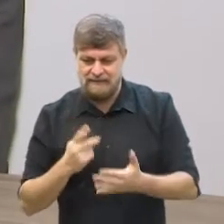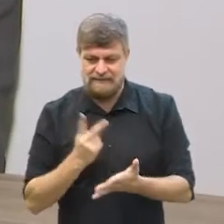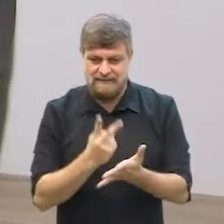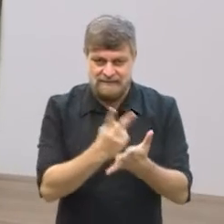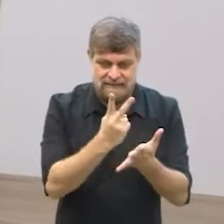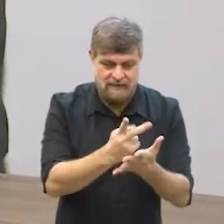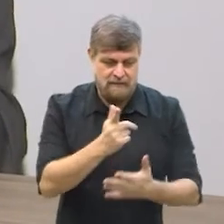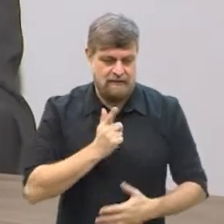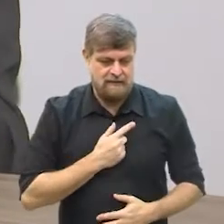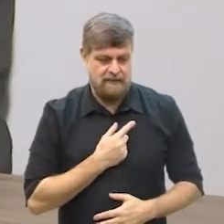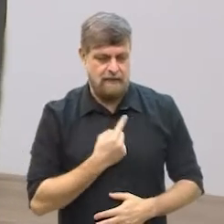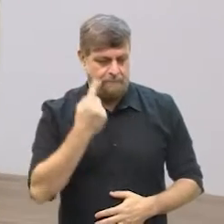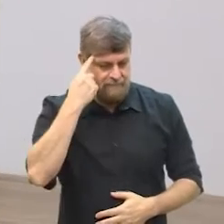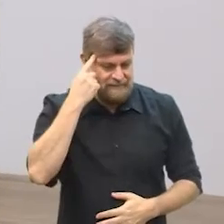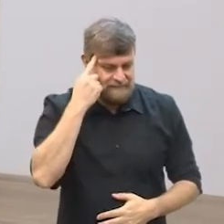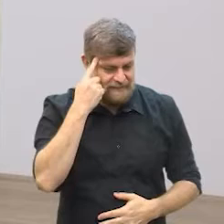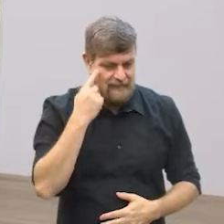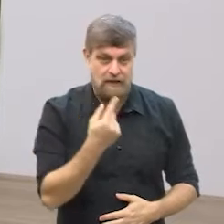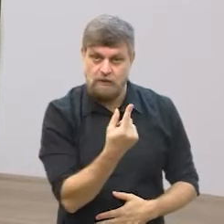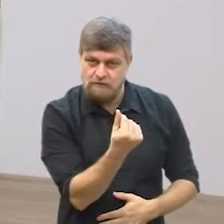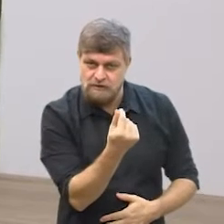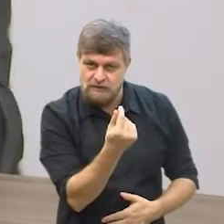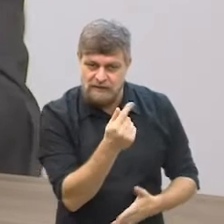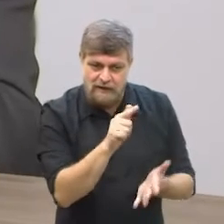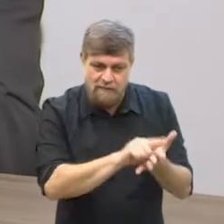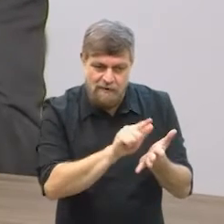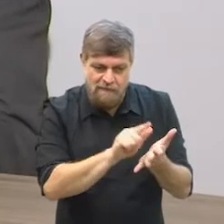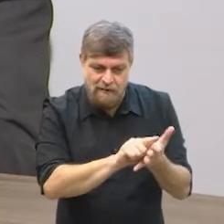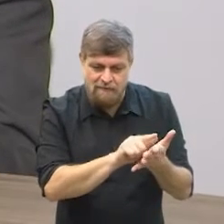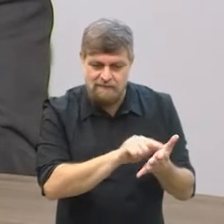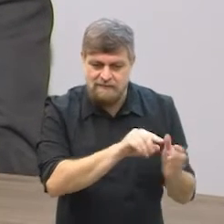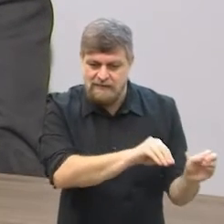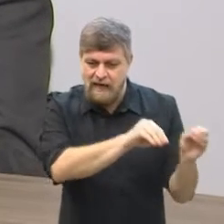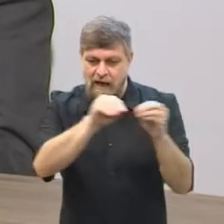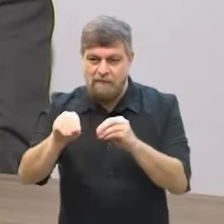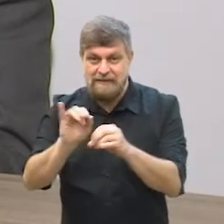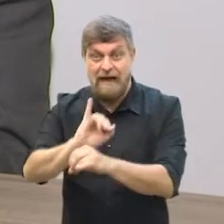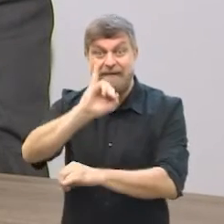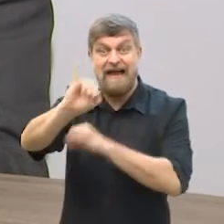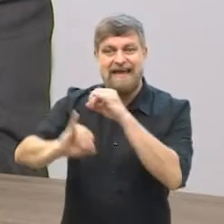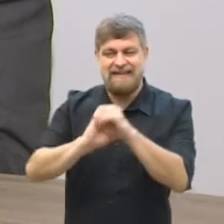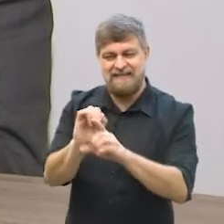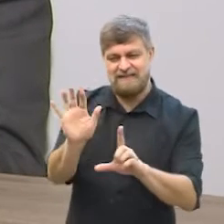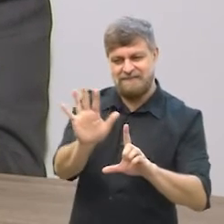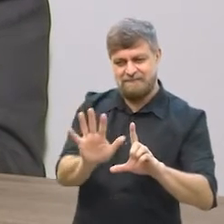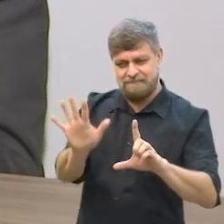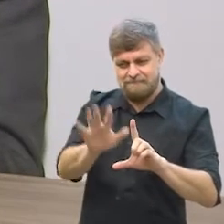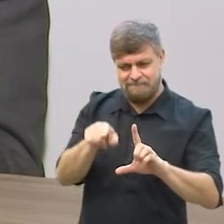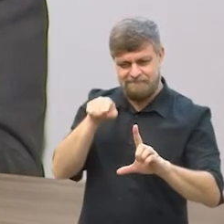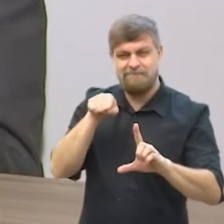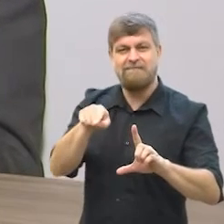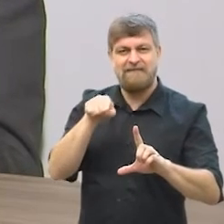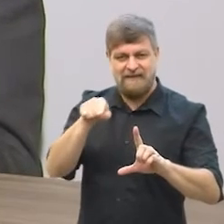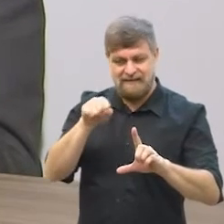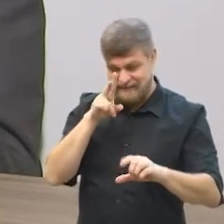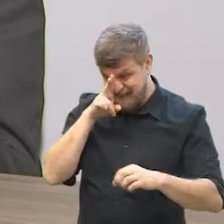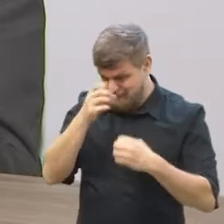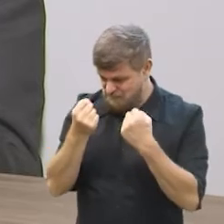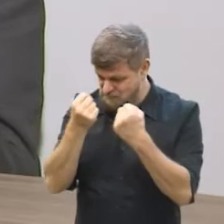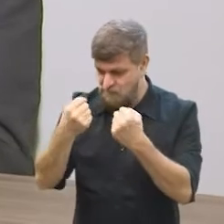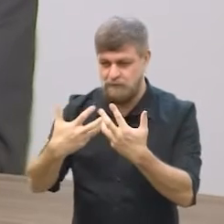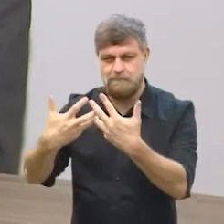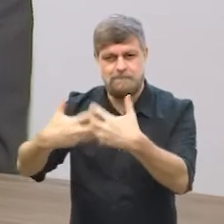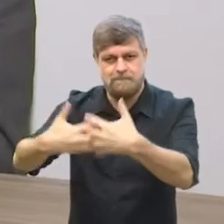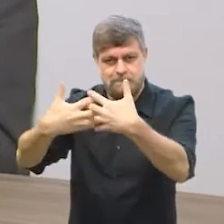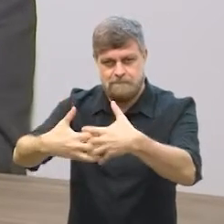ou gourmetizar um pouco a sua linha do físico e focar um pouco mais no digital, que é onde o mercado está mais